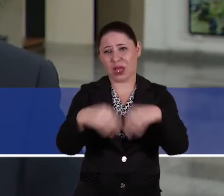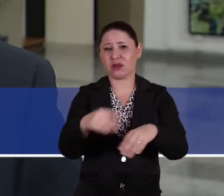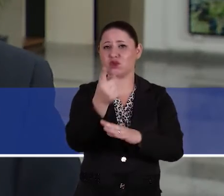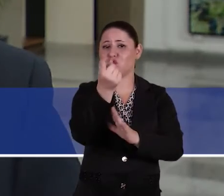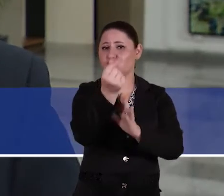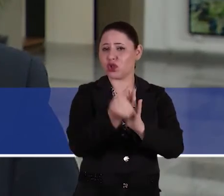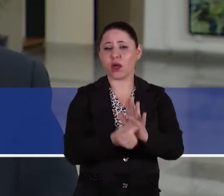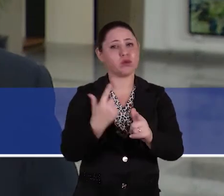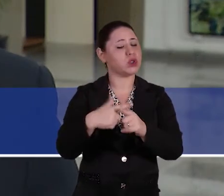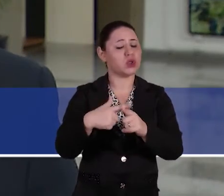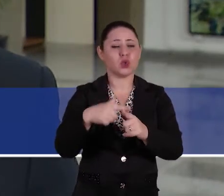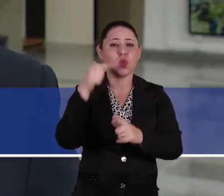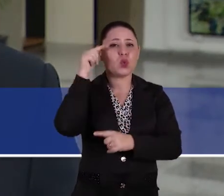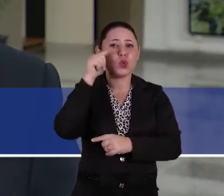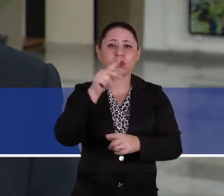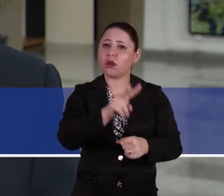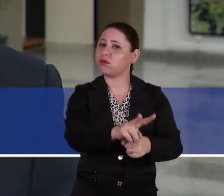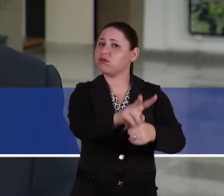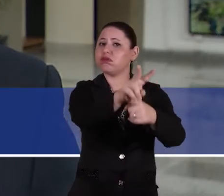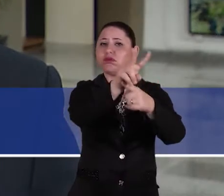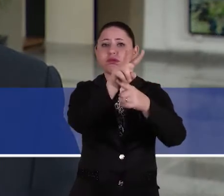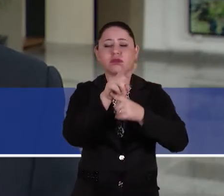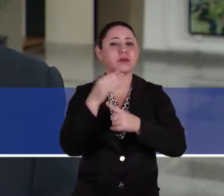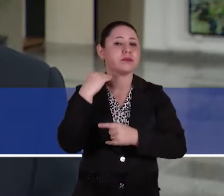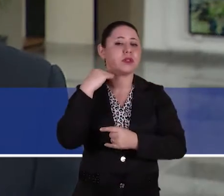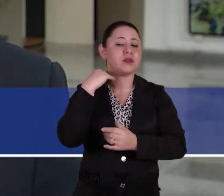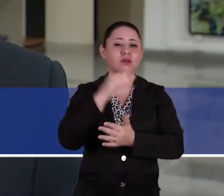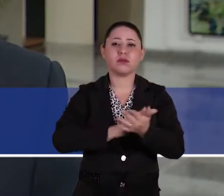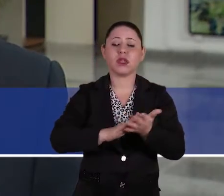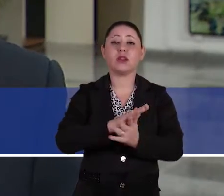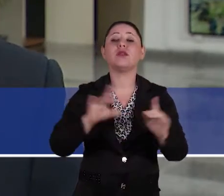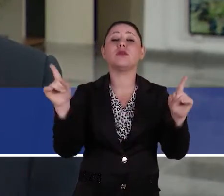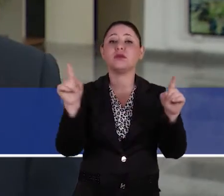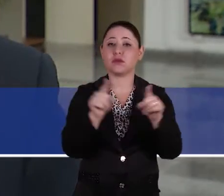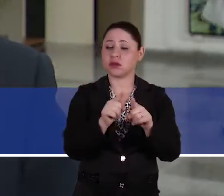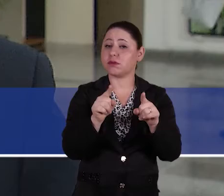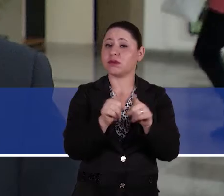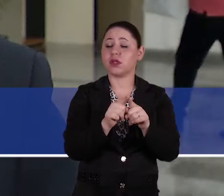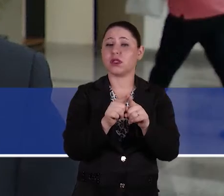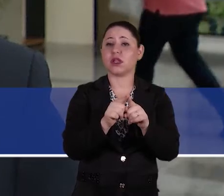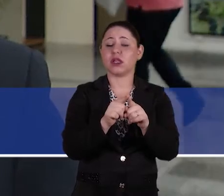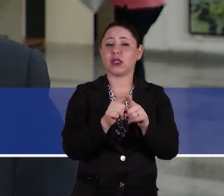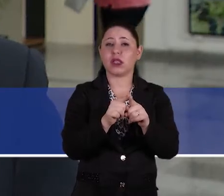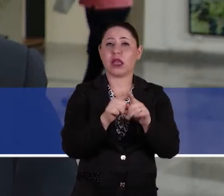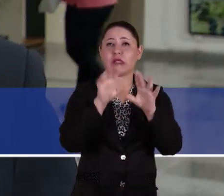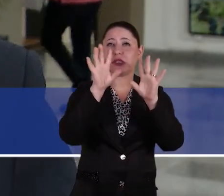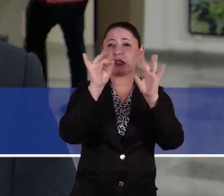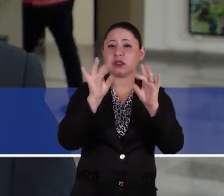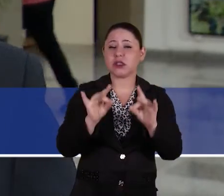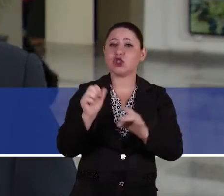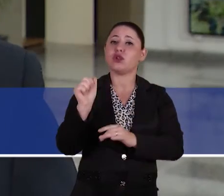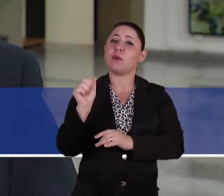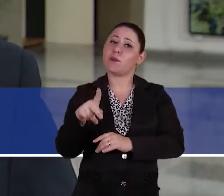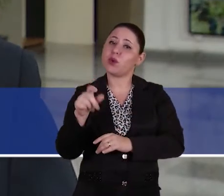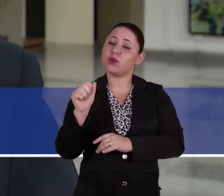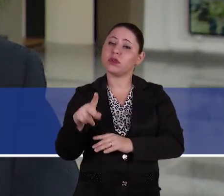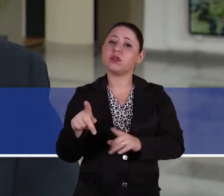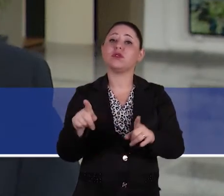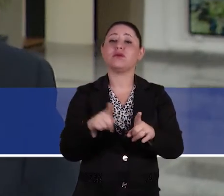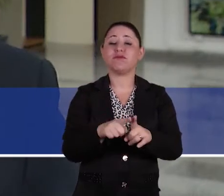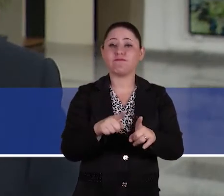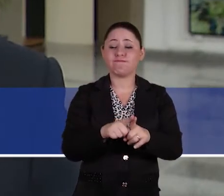ordens financeiras, porque não consegue fazer seus financiamentos, também de questão de